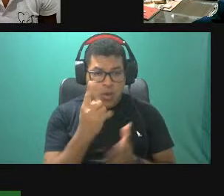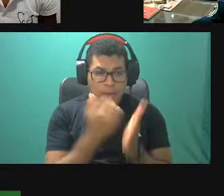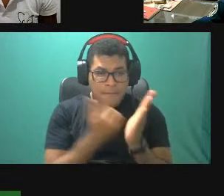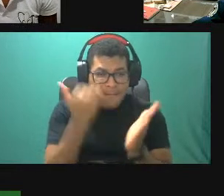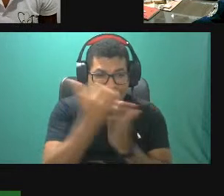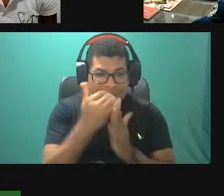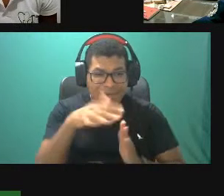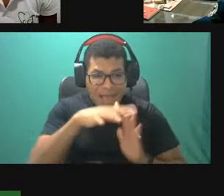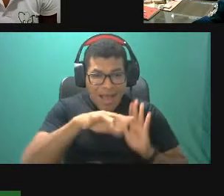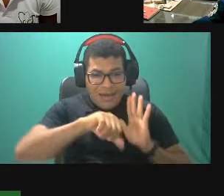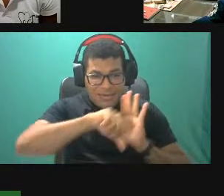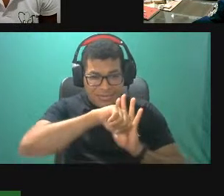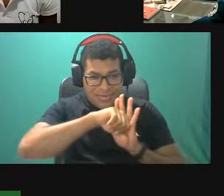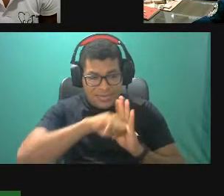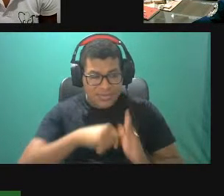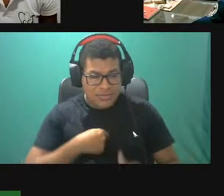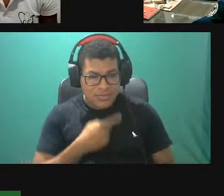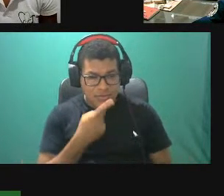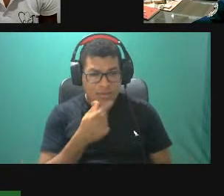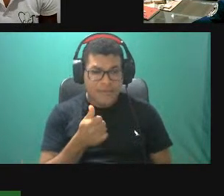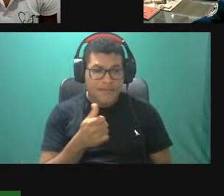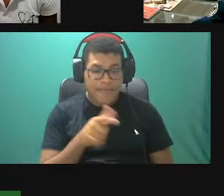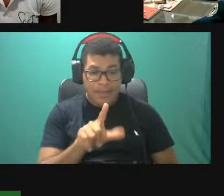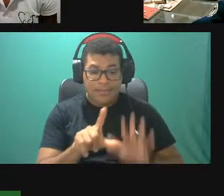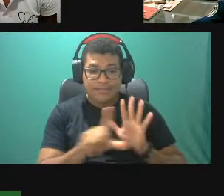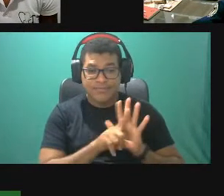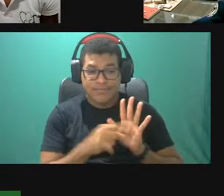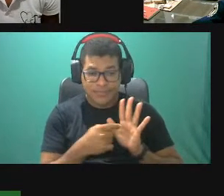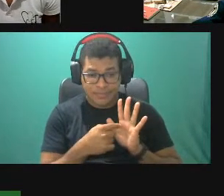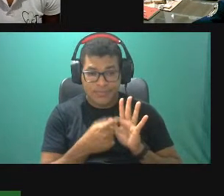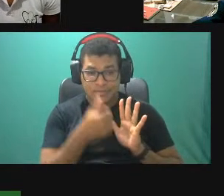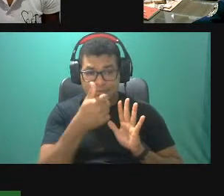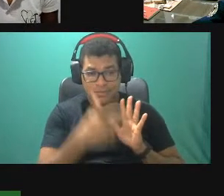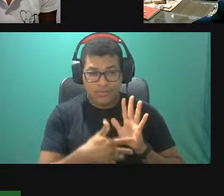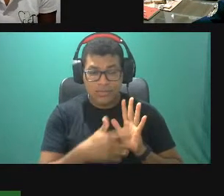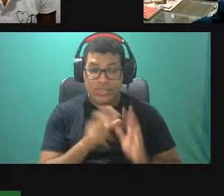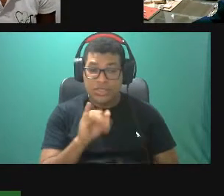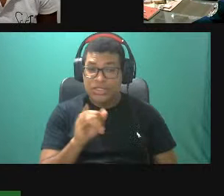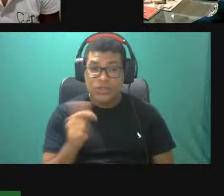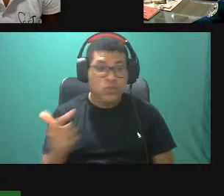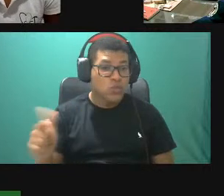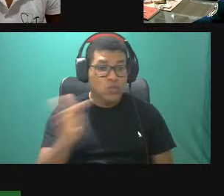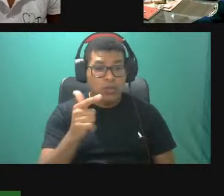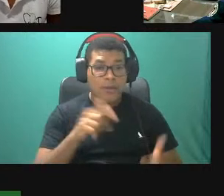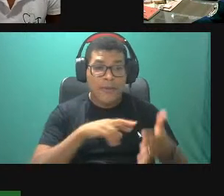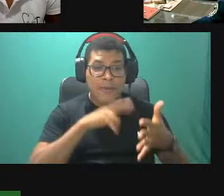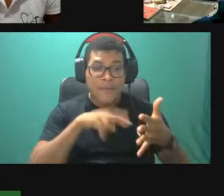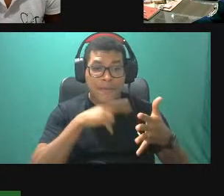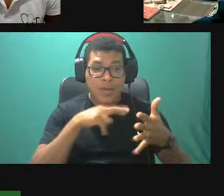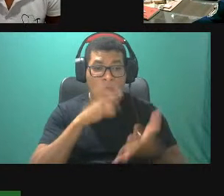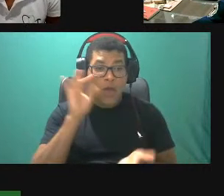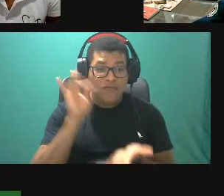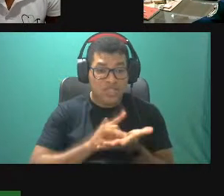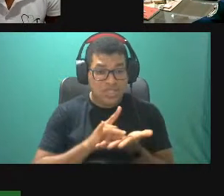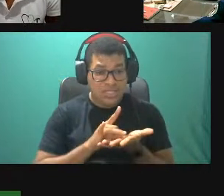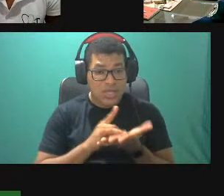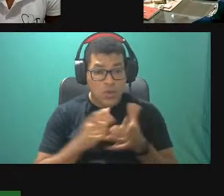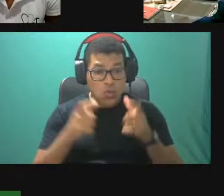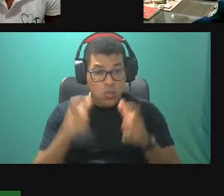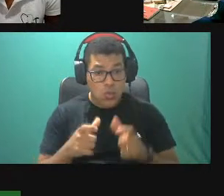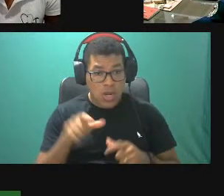criminal? Claro. Na legislação diz, né, que, por exemplo, se não há perito oficial no